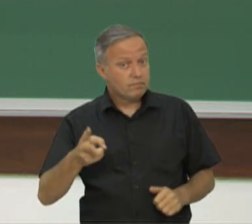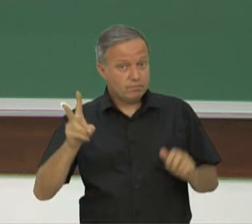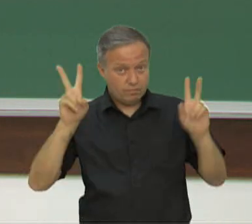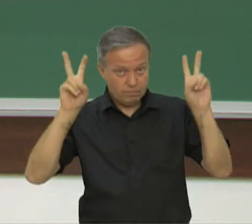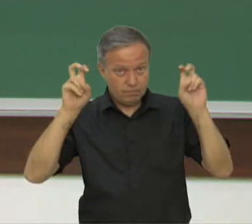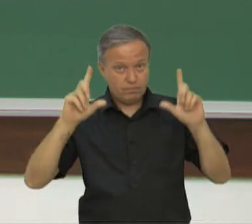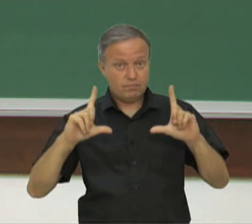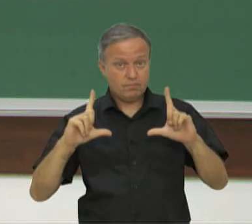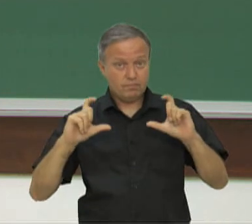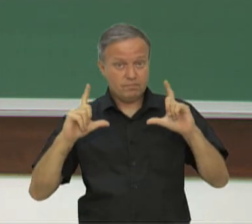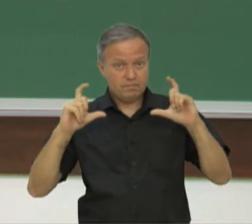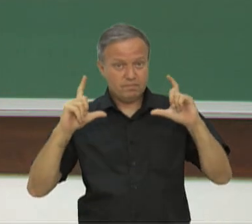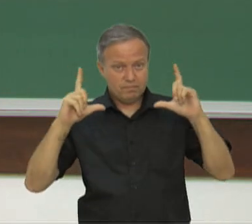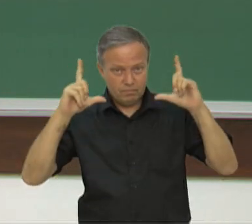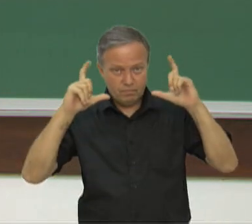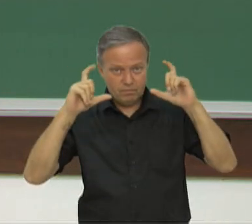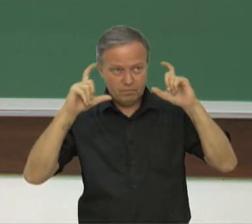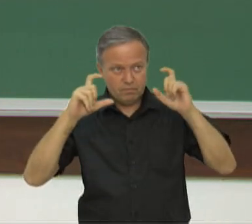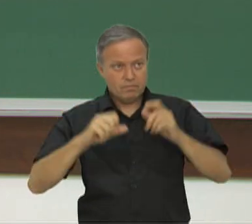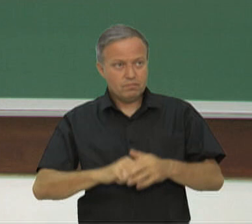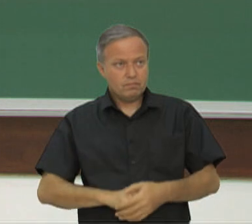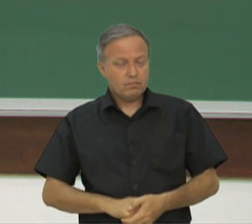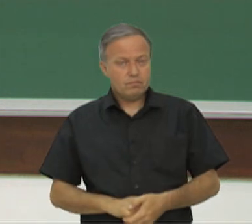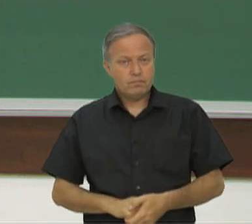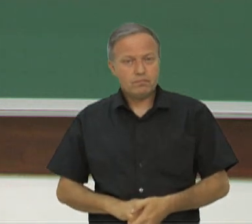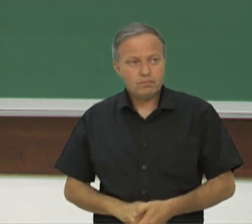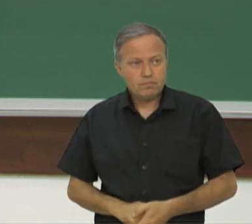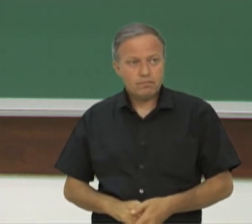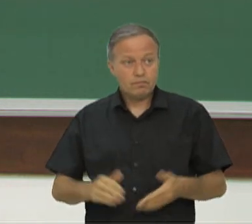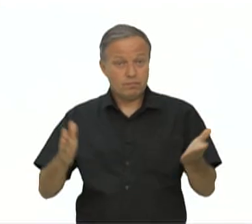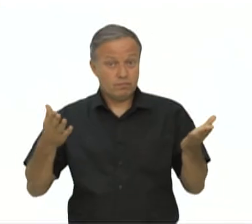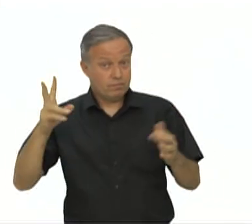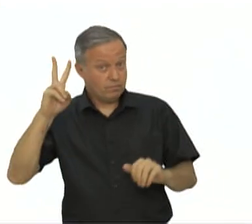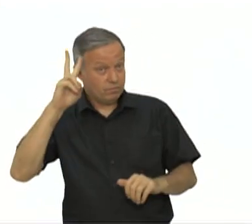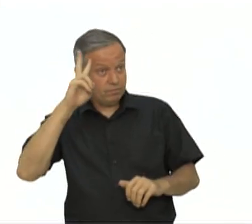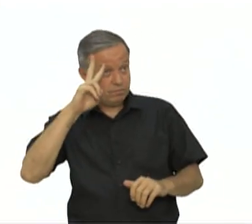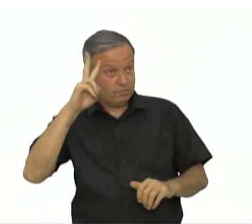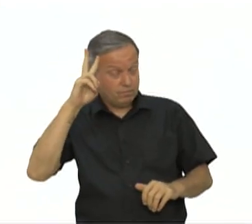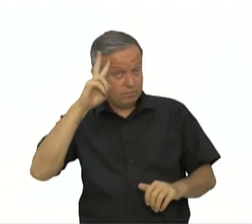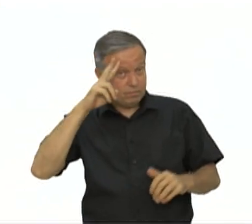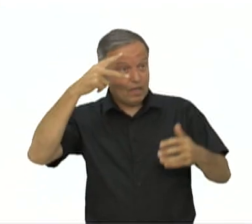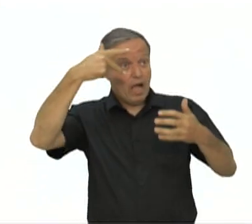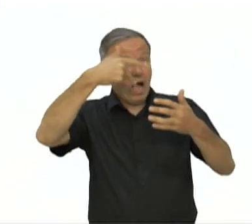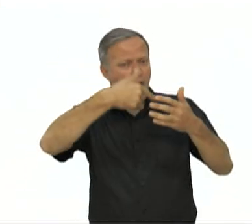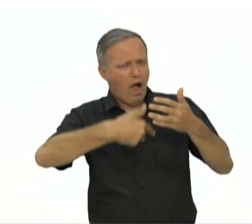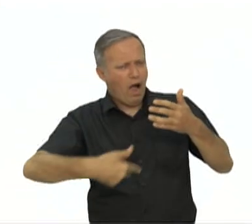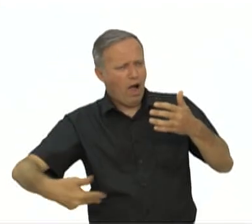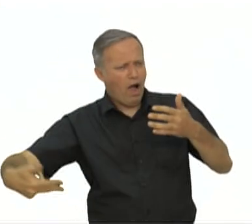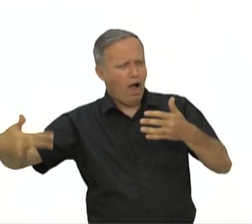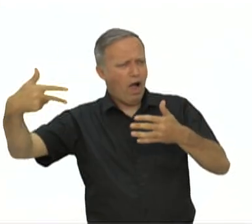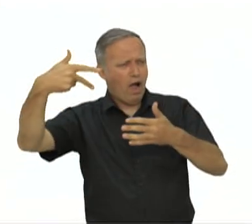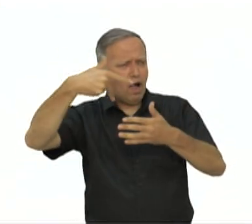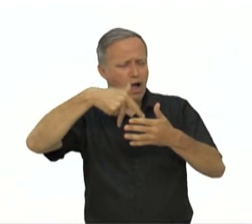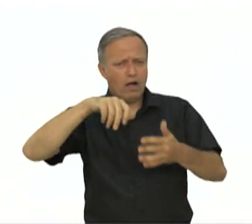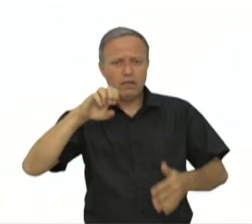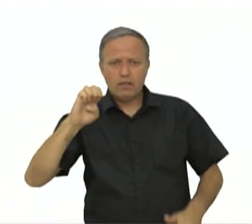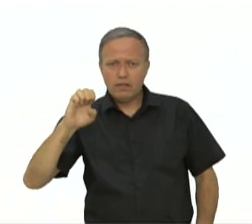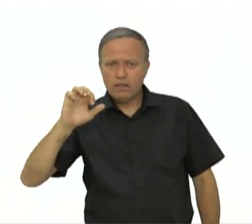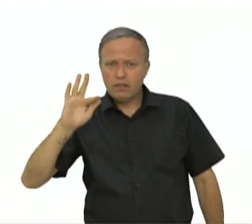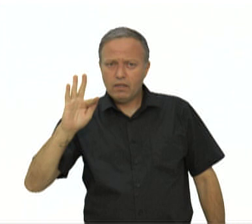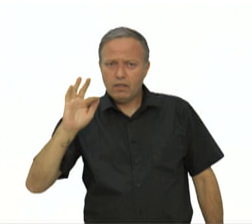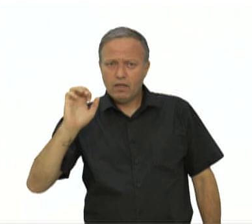Mas antes, a gente vai relembrar sobre a arte efêmera. É aquela que é passageira,